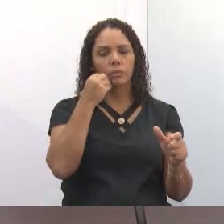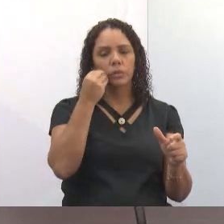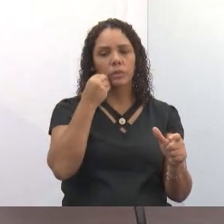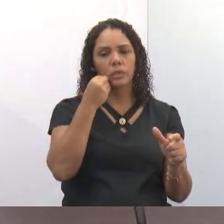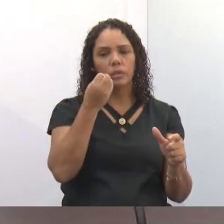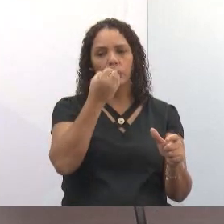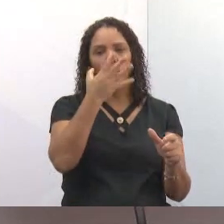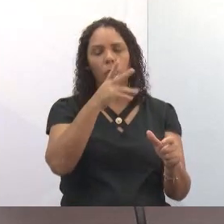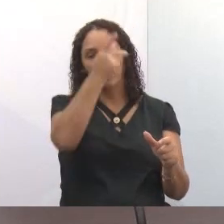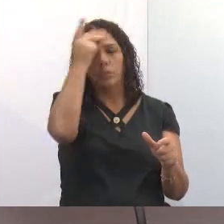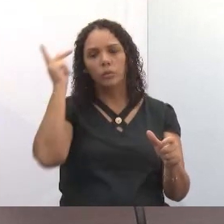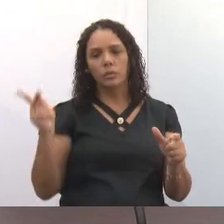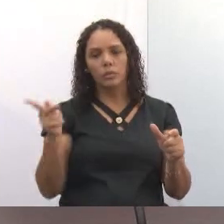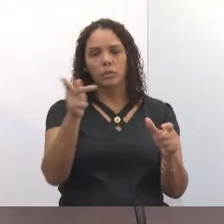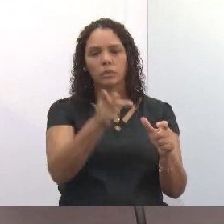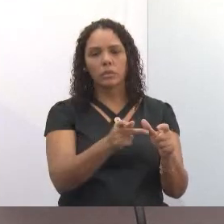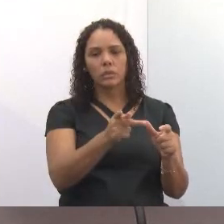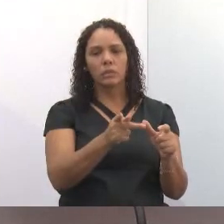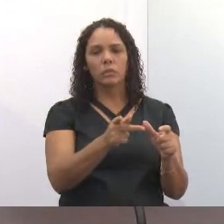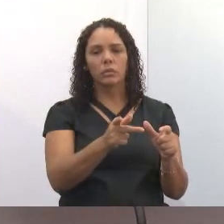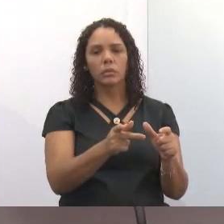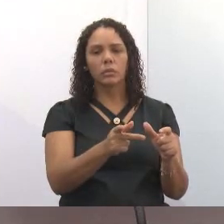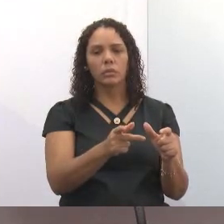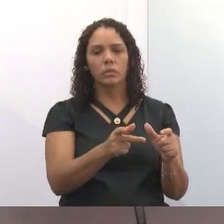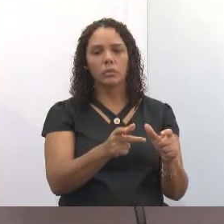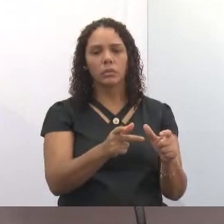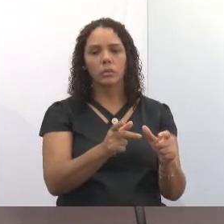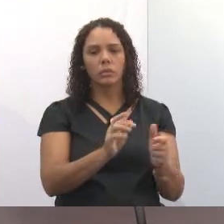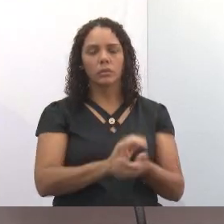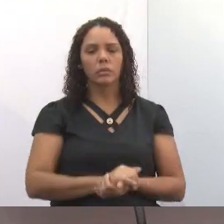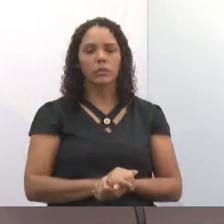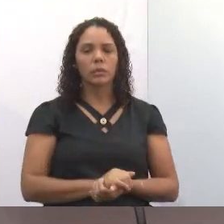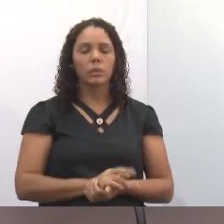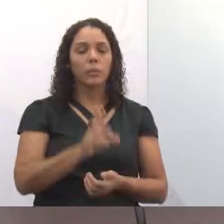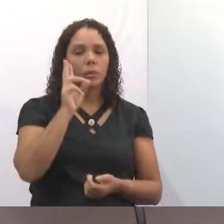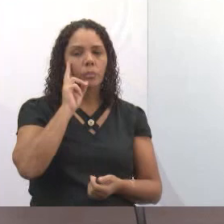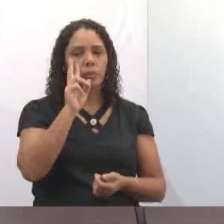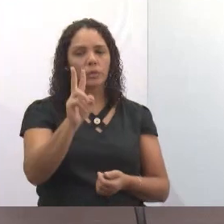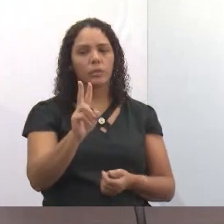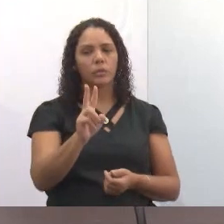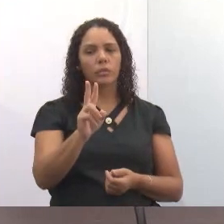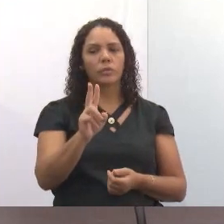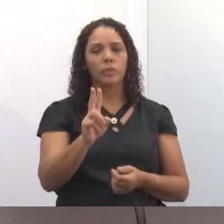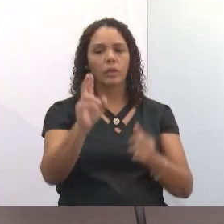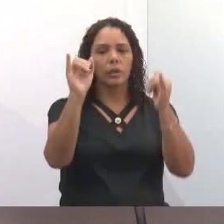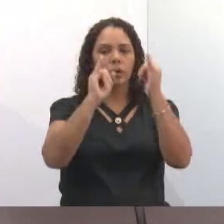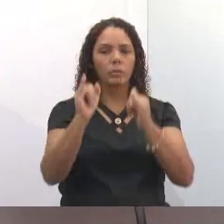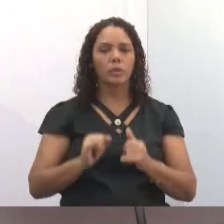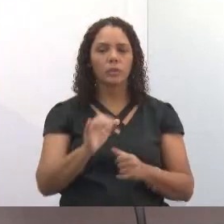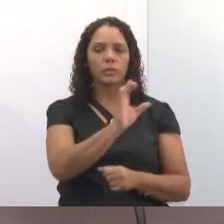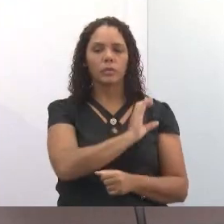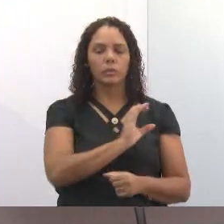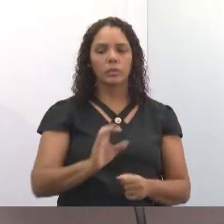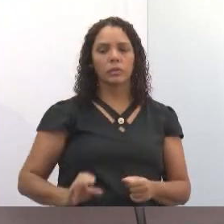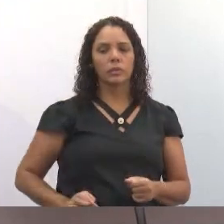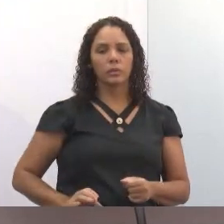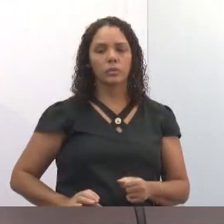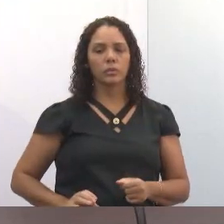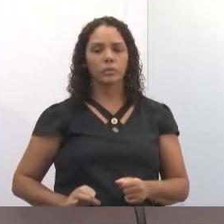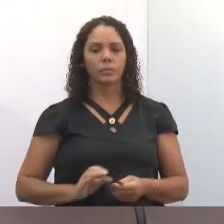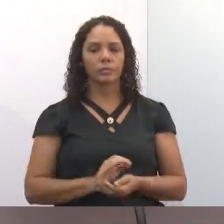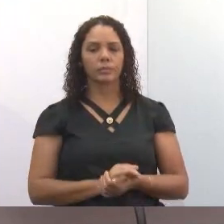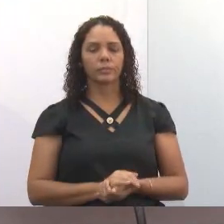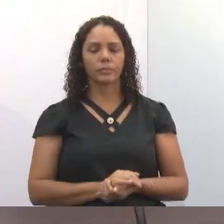aos visitantes. Em destaque, a localização da imagem. Nada mais a ser tratado